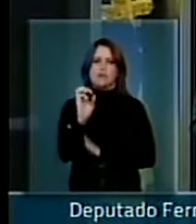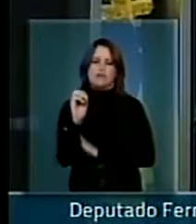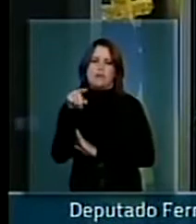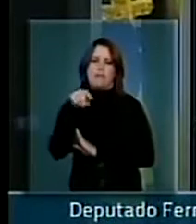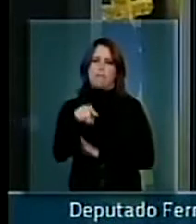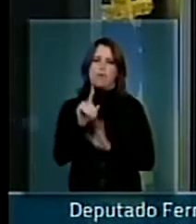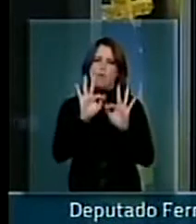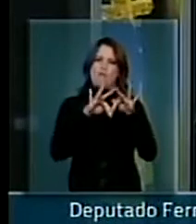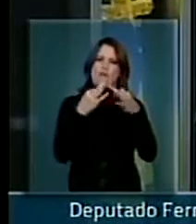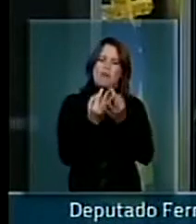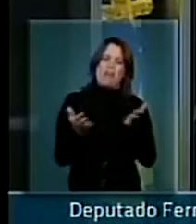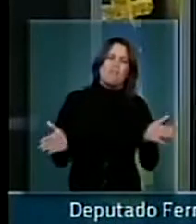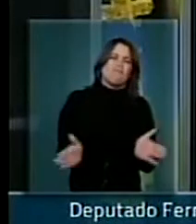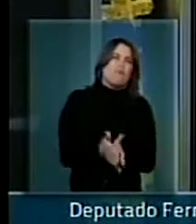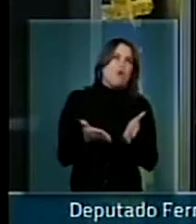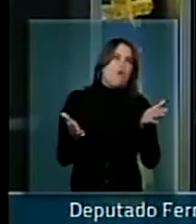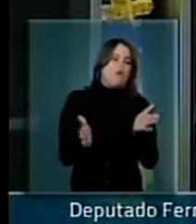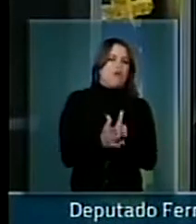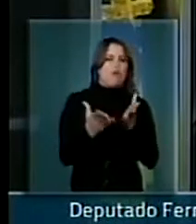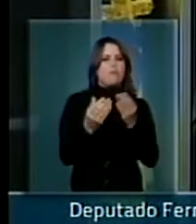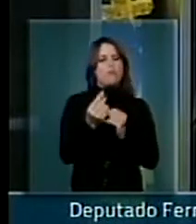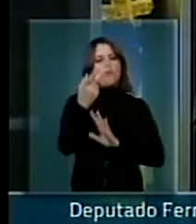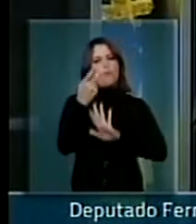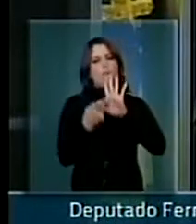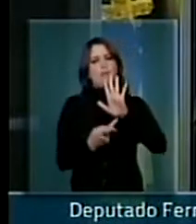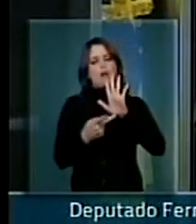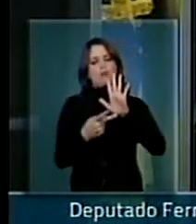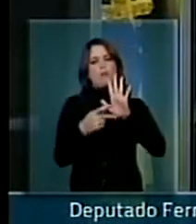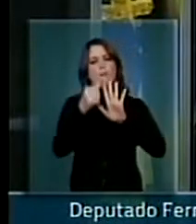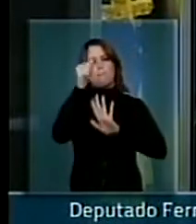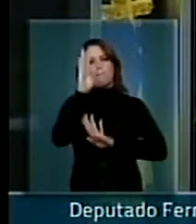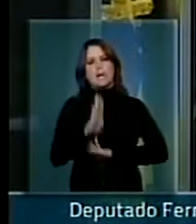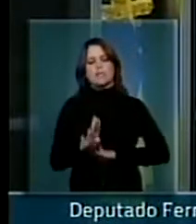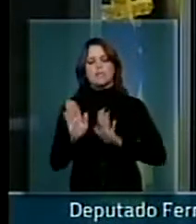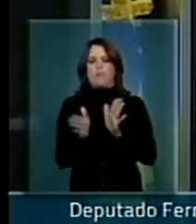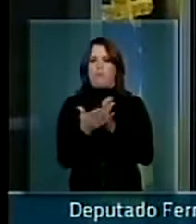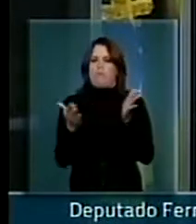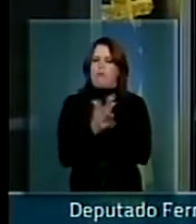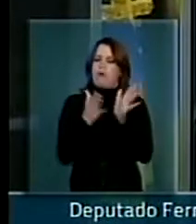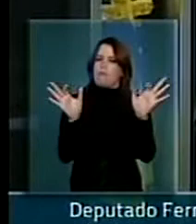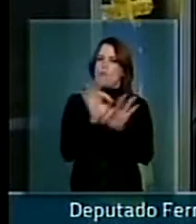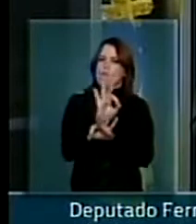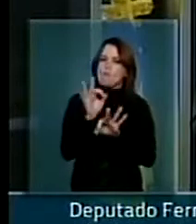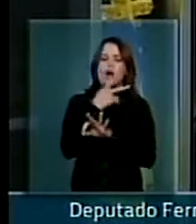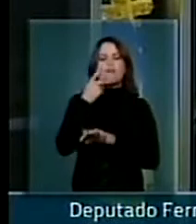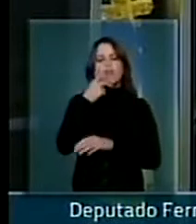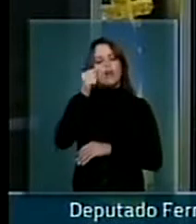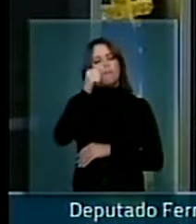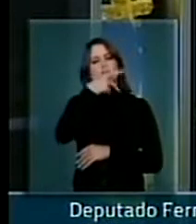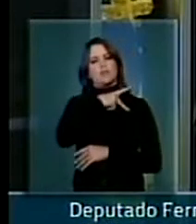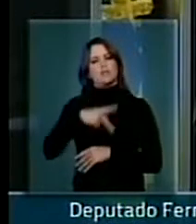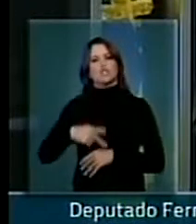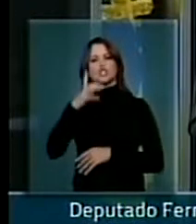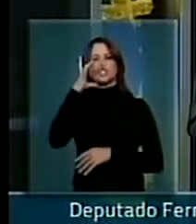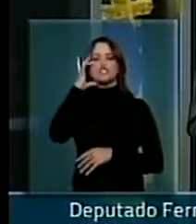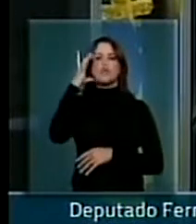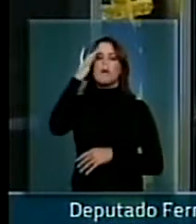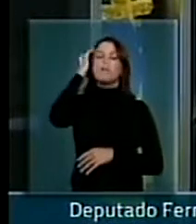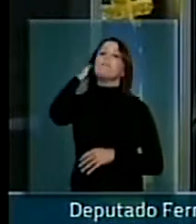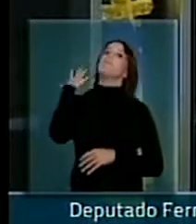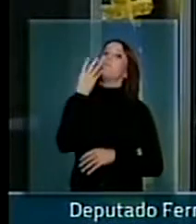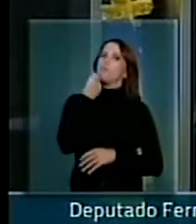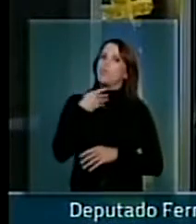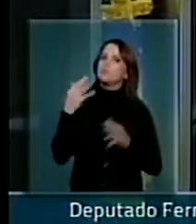famílias da miséria. Ao lançar o plano Brasil Sem Miséria, a presidenta Dilma foi extremamente feliz